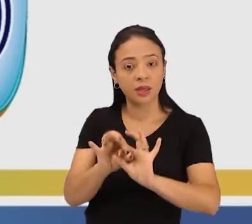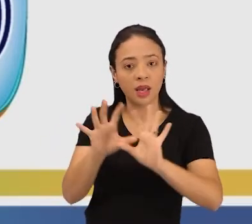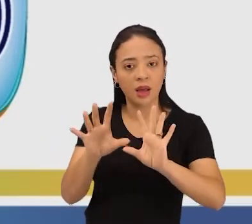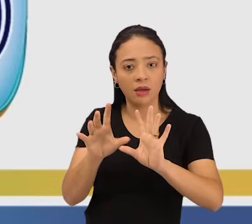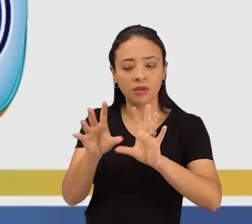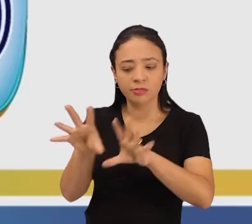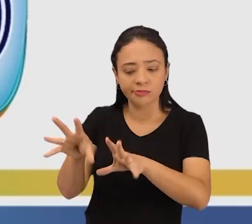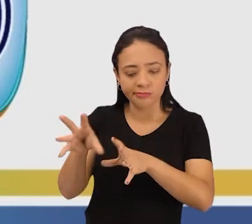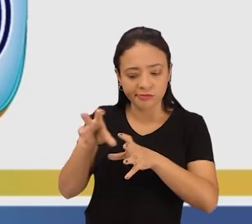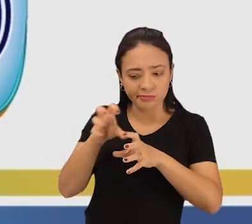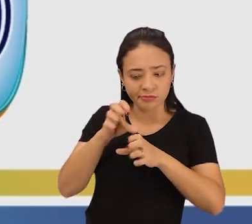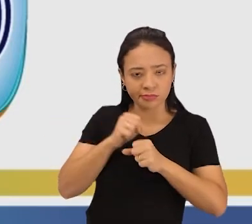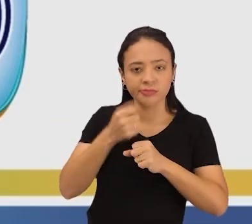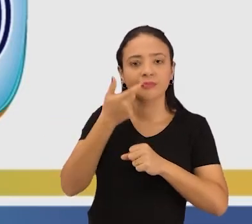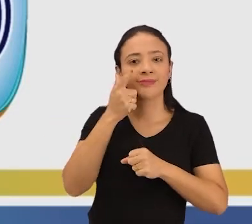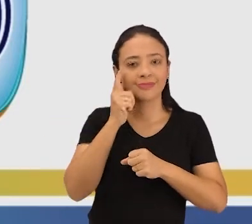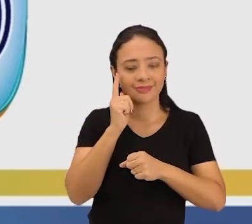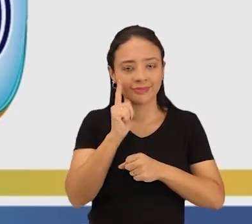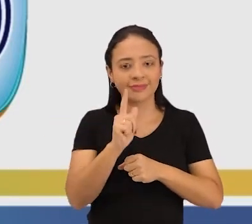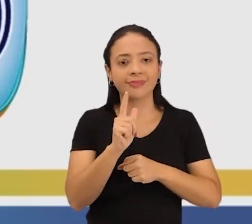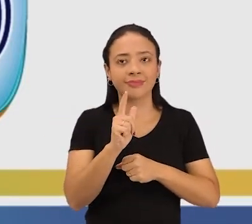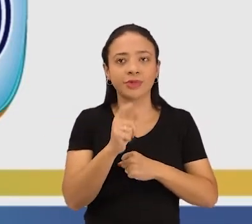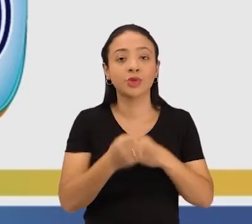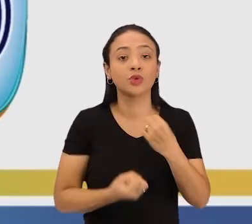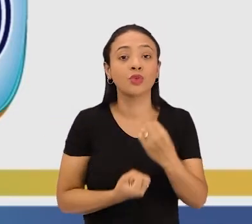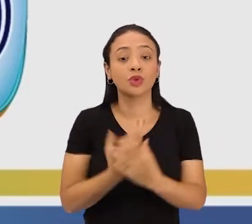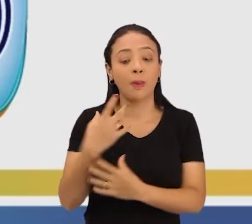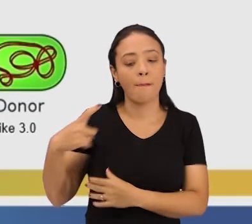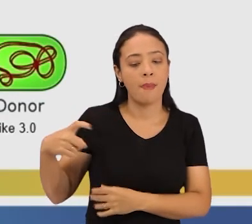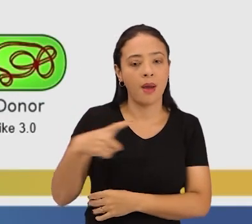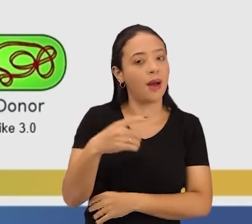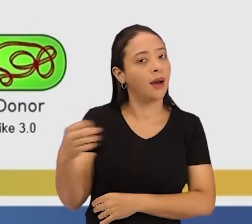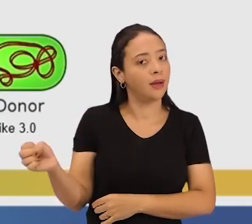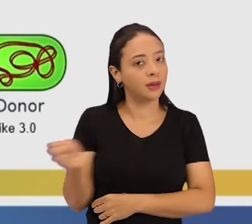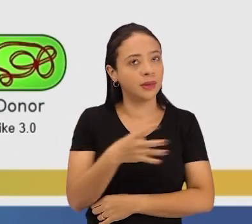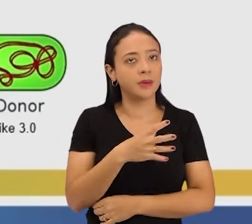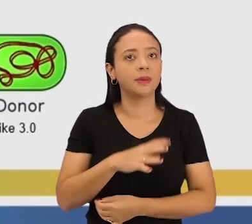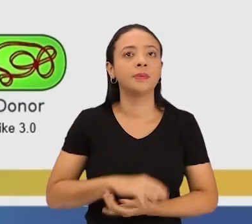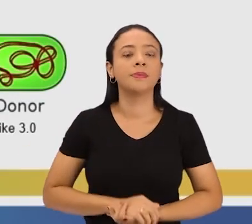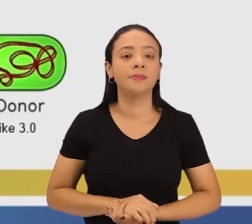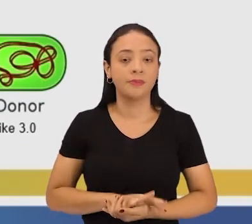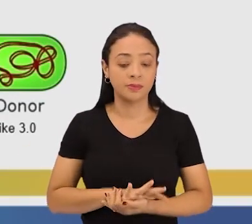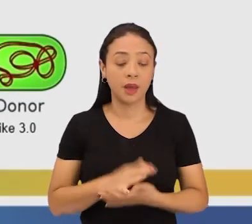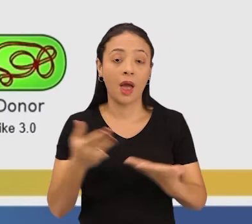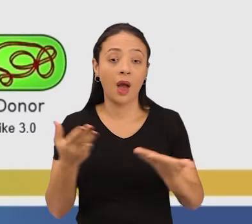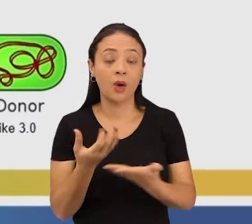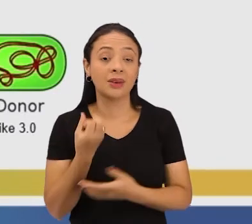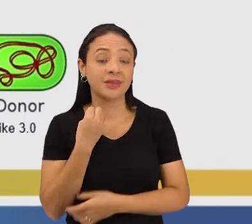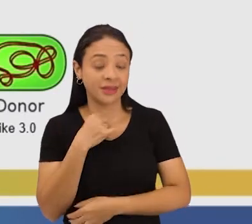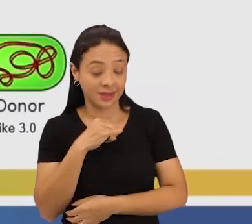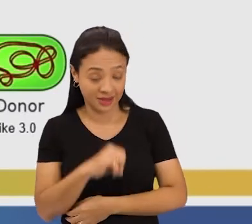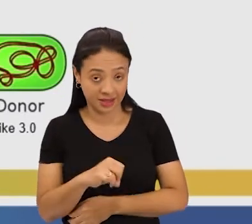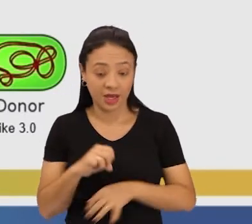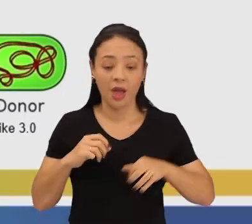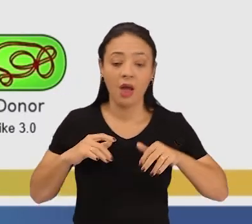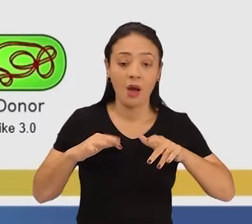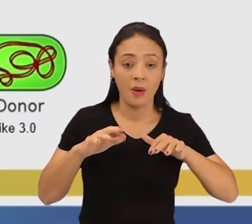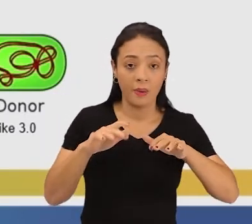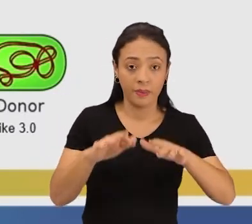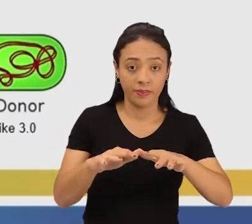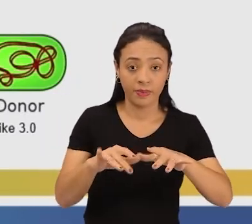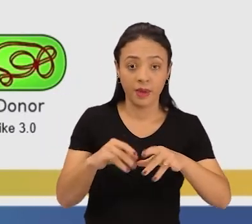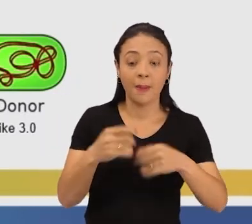aí consegue acabar, né, tendo a origem de novas bactérias. Já na reprodução sexuada, chamada